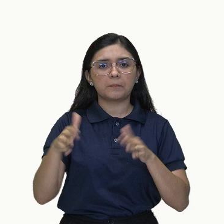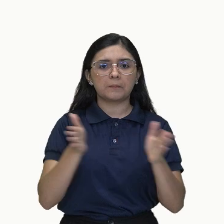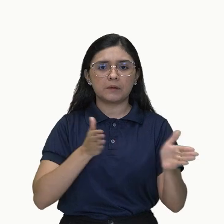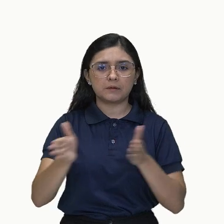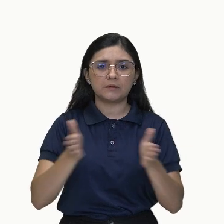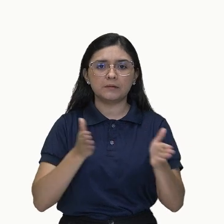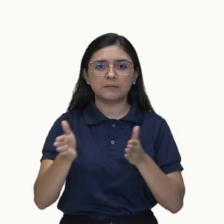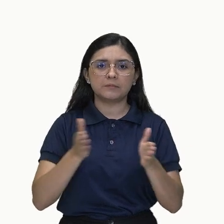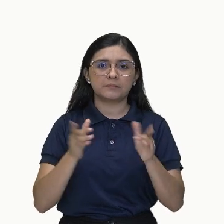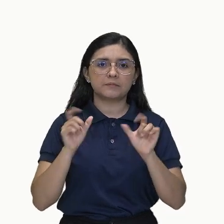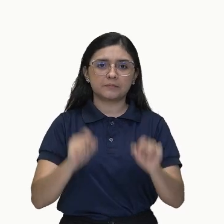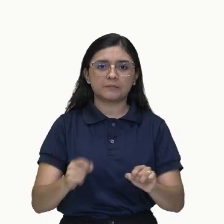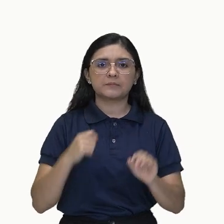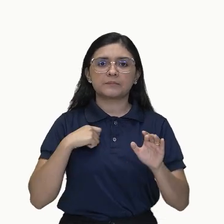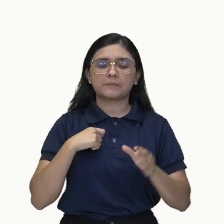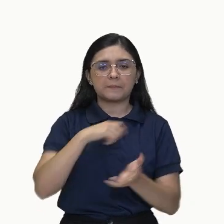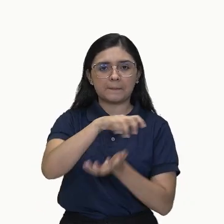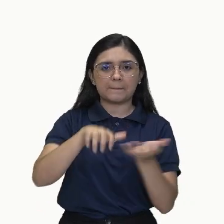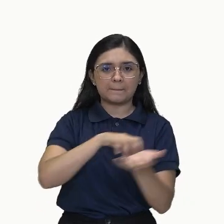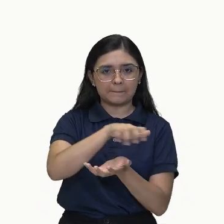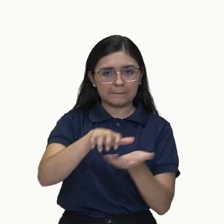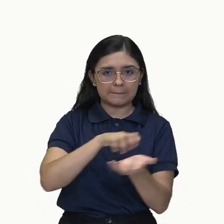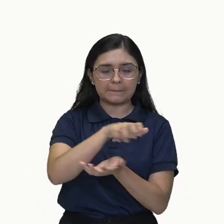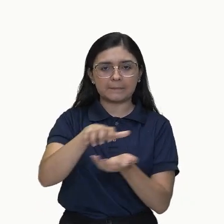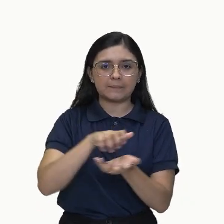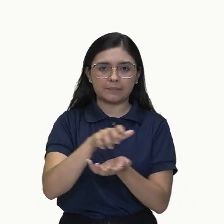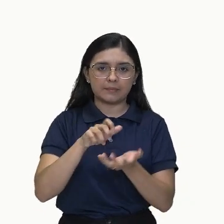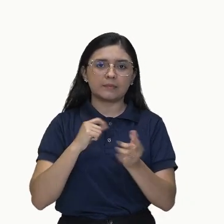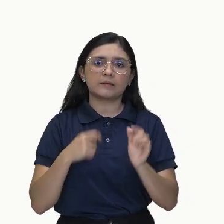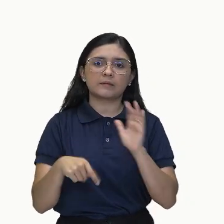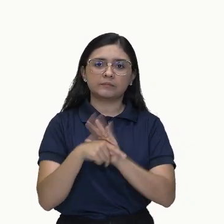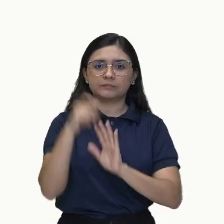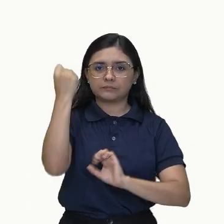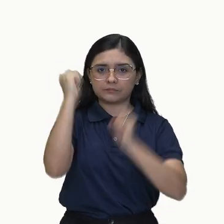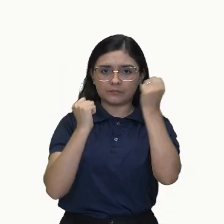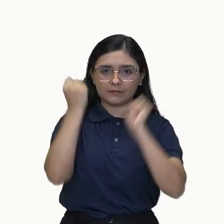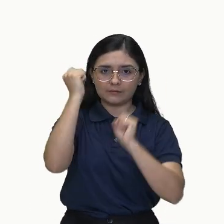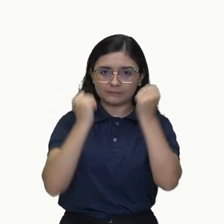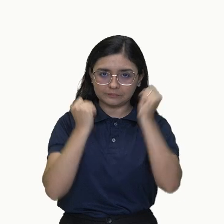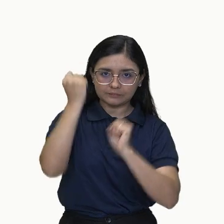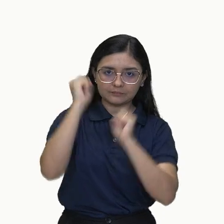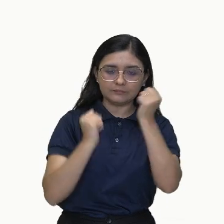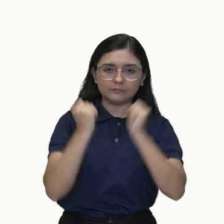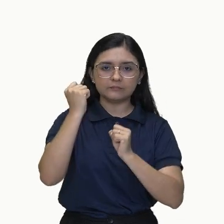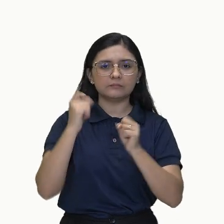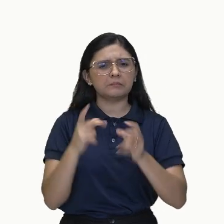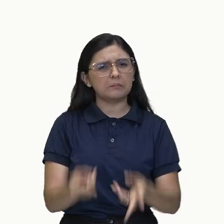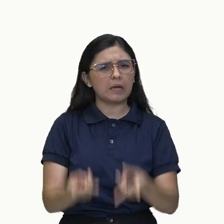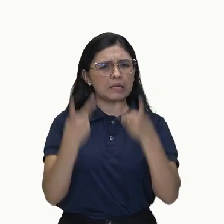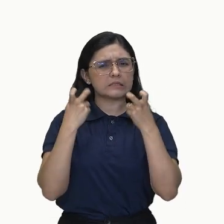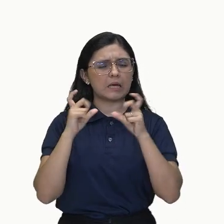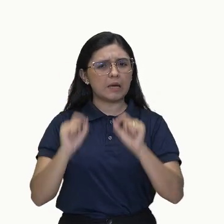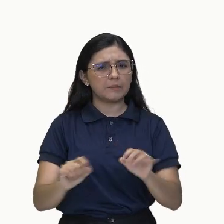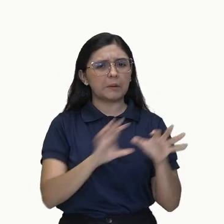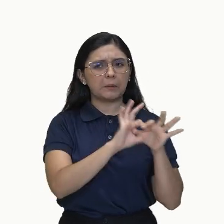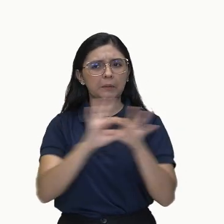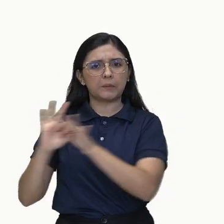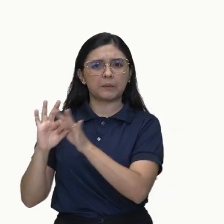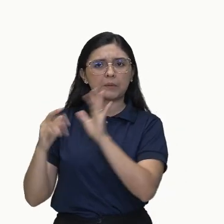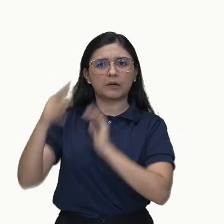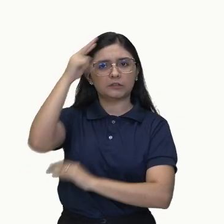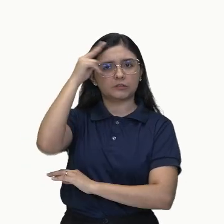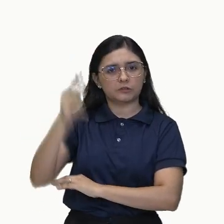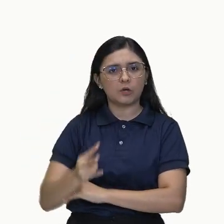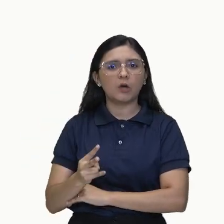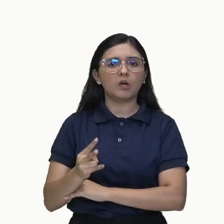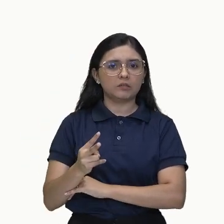Revolução Industrial. Vejam como esses cientistas se entrelaçam também com a história. Aí,